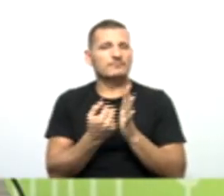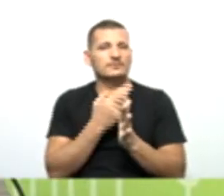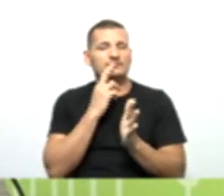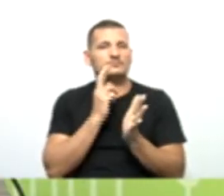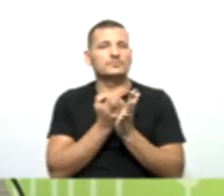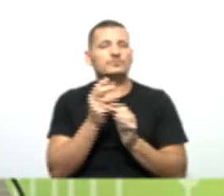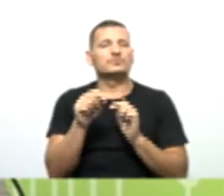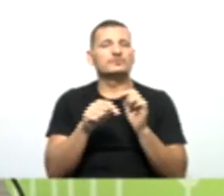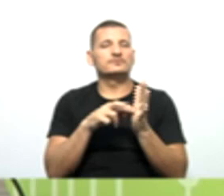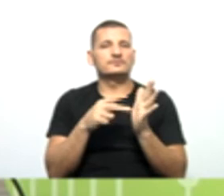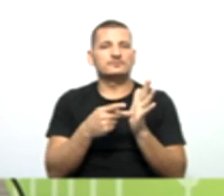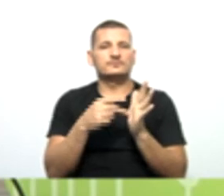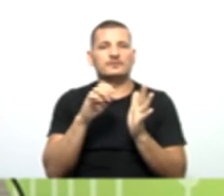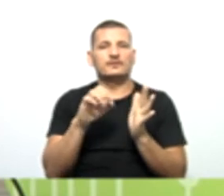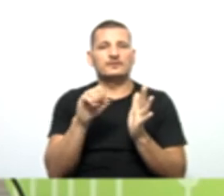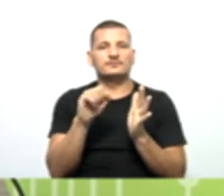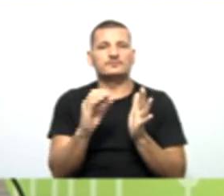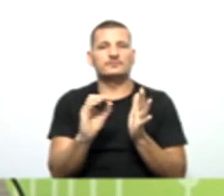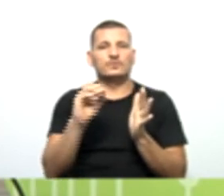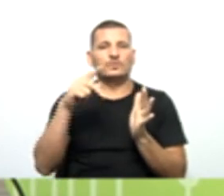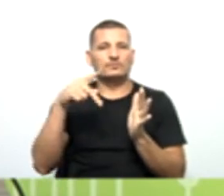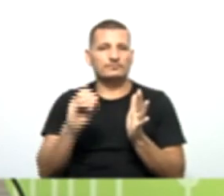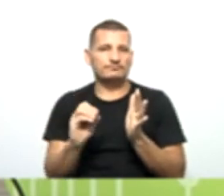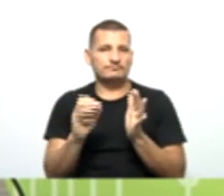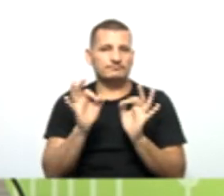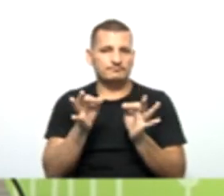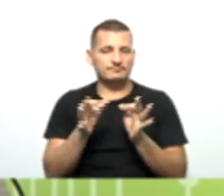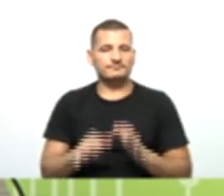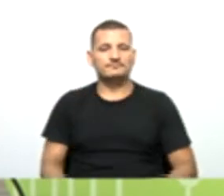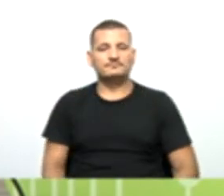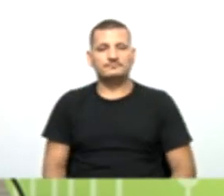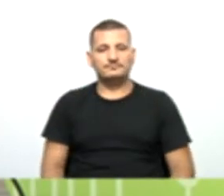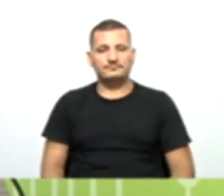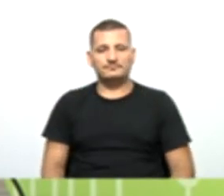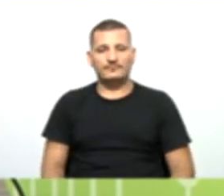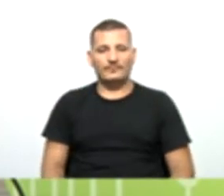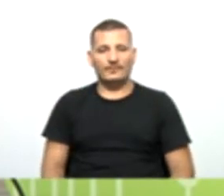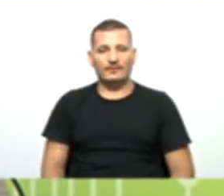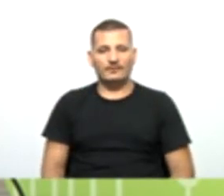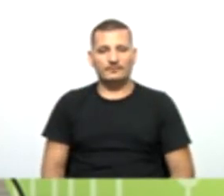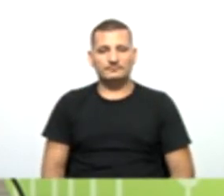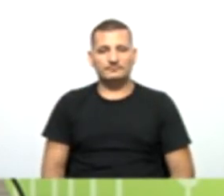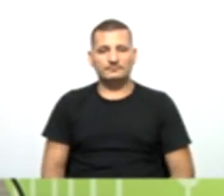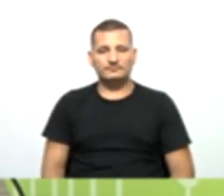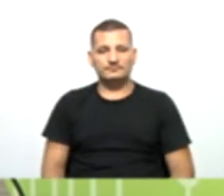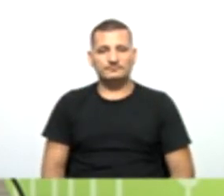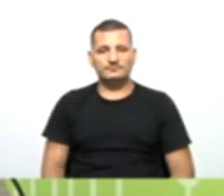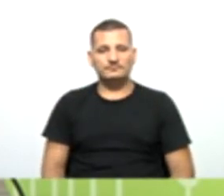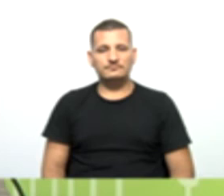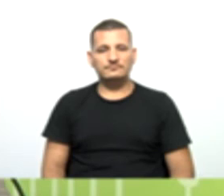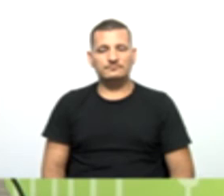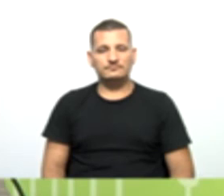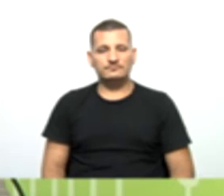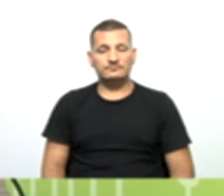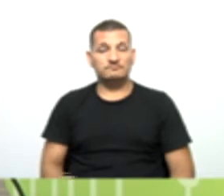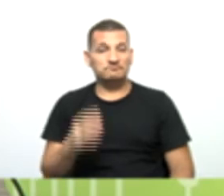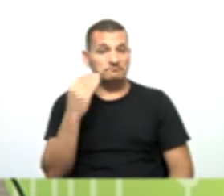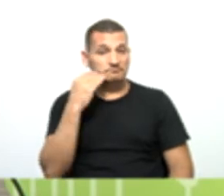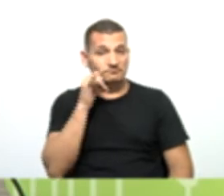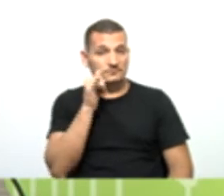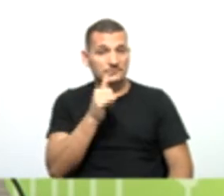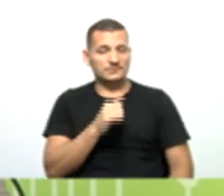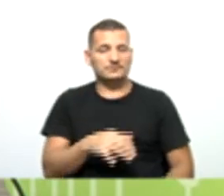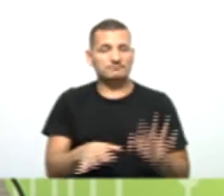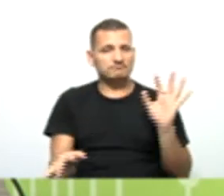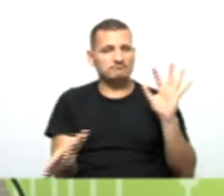escopo, tá? Para a gente poder estar fazendo a leitura aqui. Vamos ver se o pensamento de vocês vai estar alinhado com o que a gente